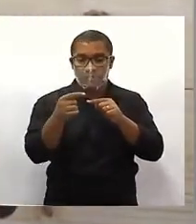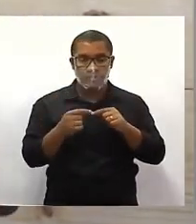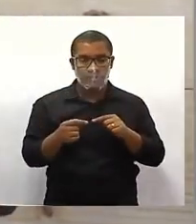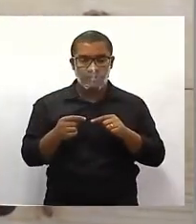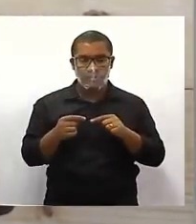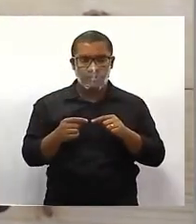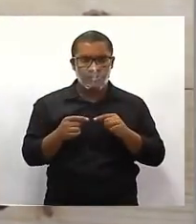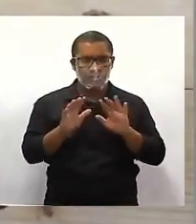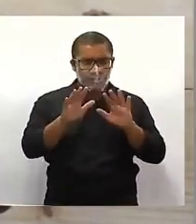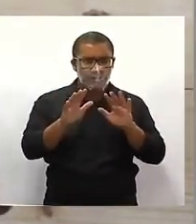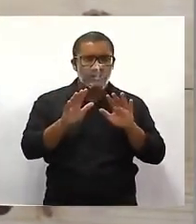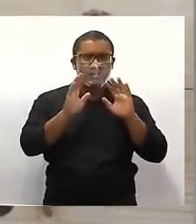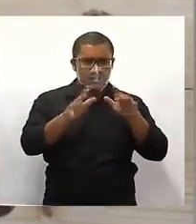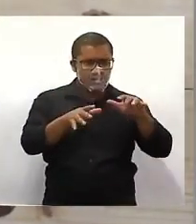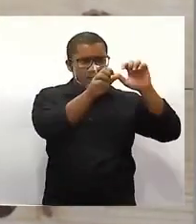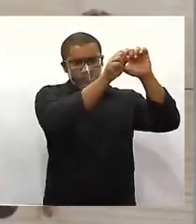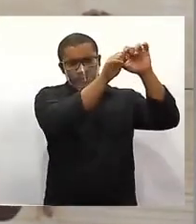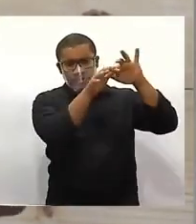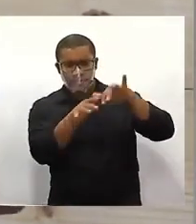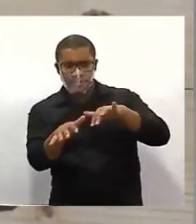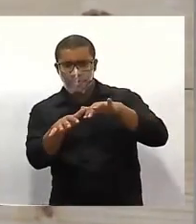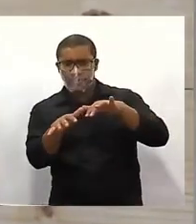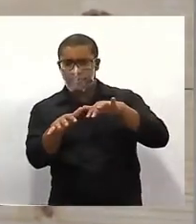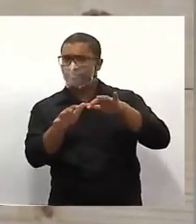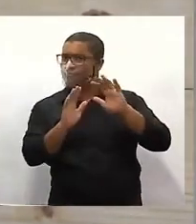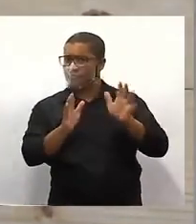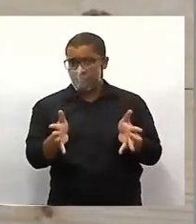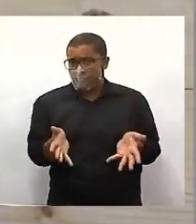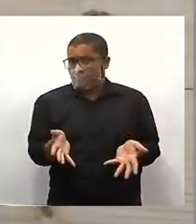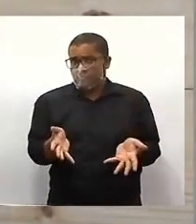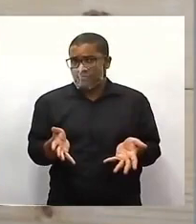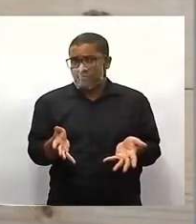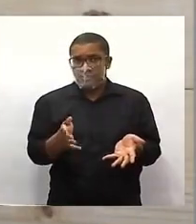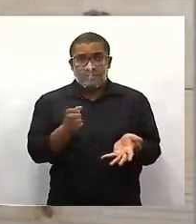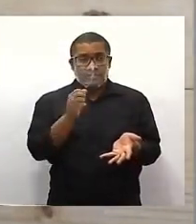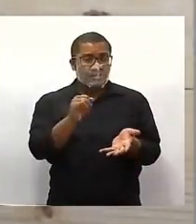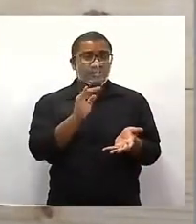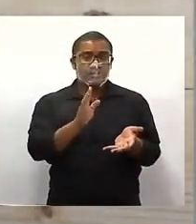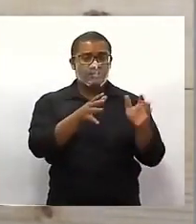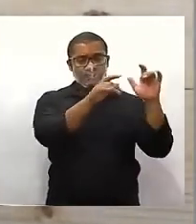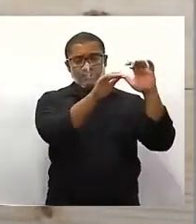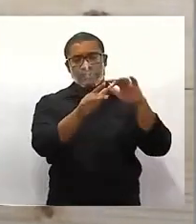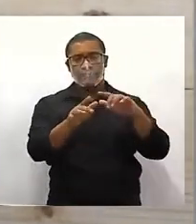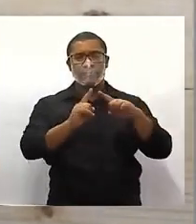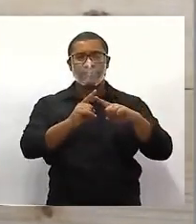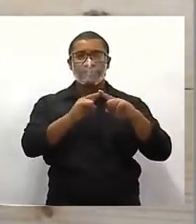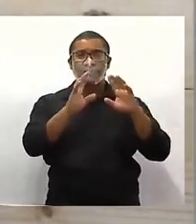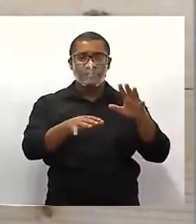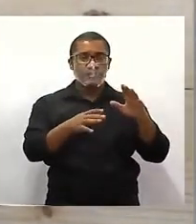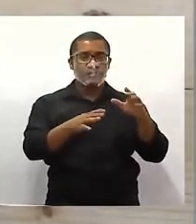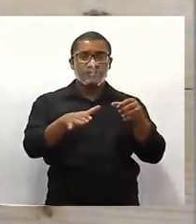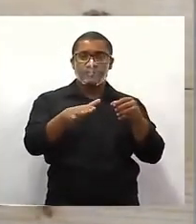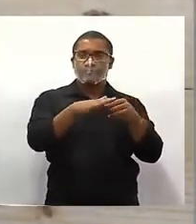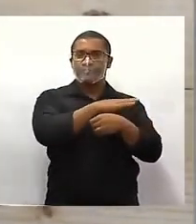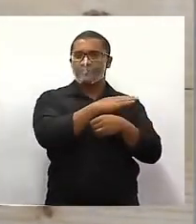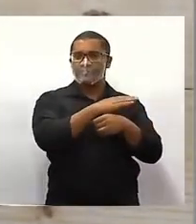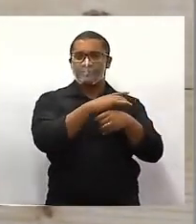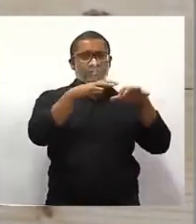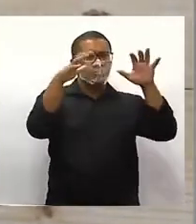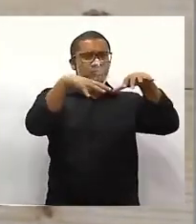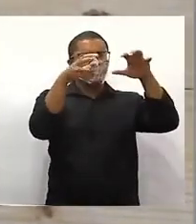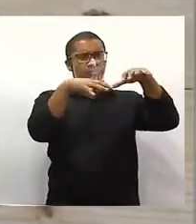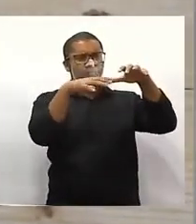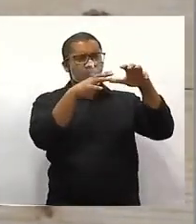caiu, não pode ter mais acréscimo. Porque se a barreira caiu, é porque ela já estava cheia, já estava encharcada